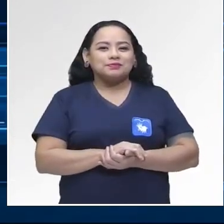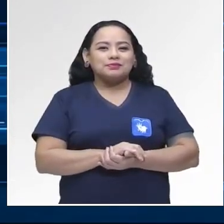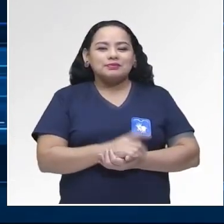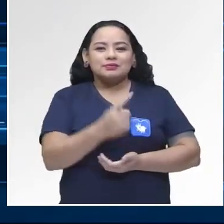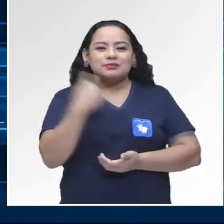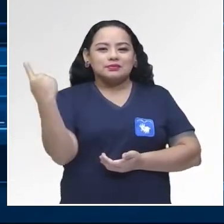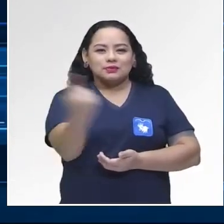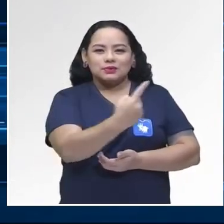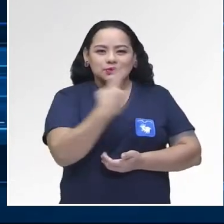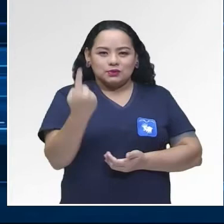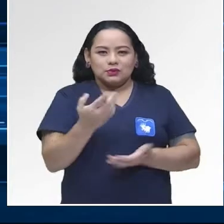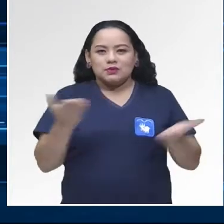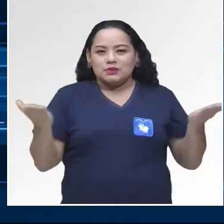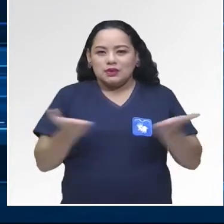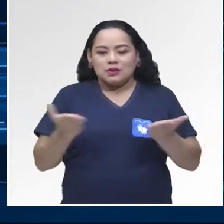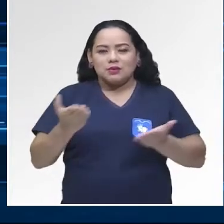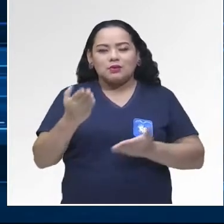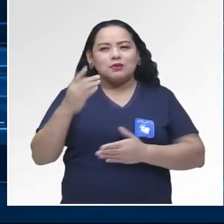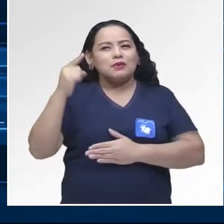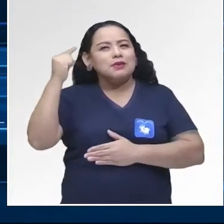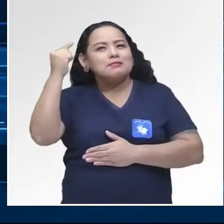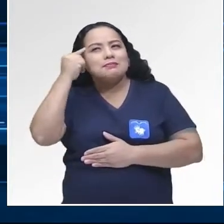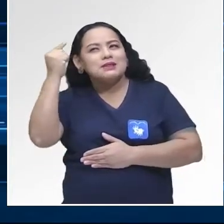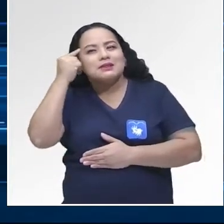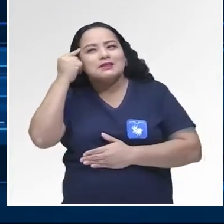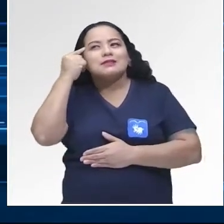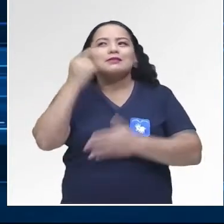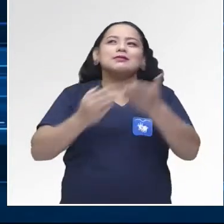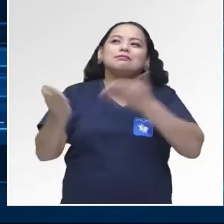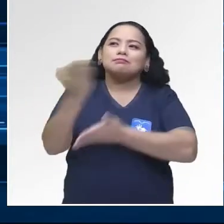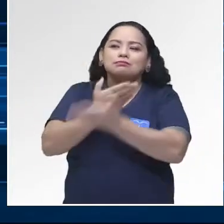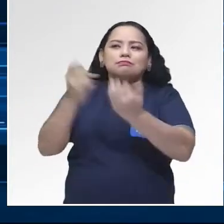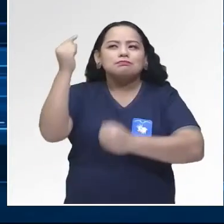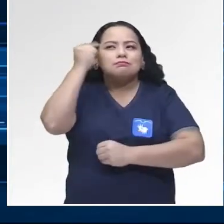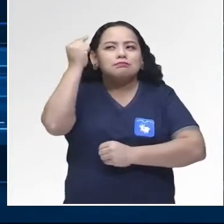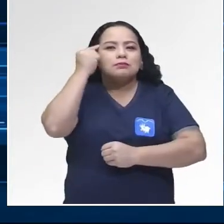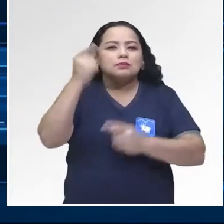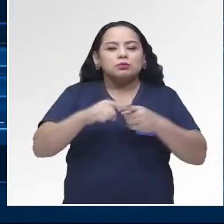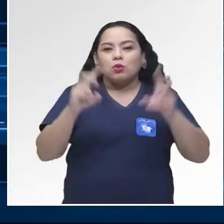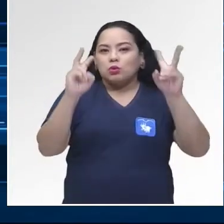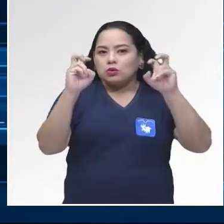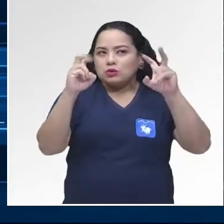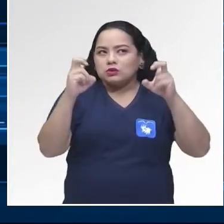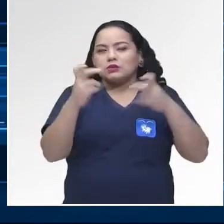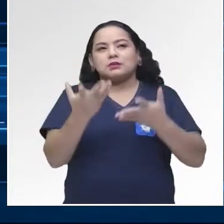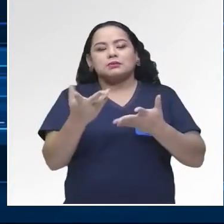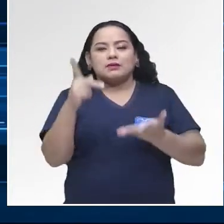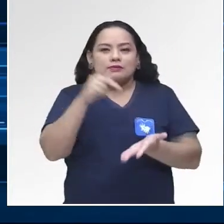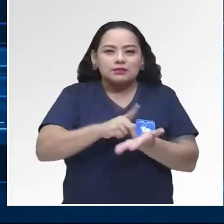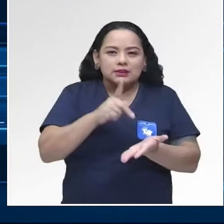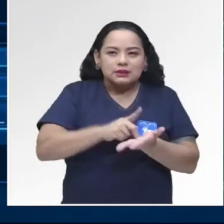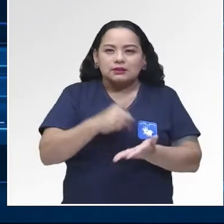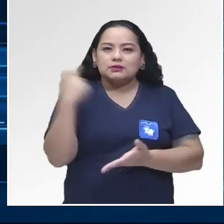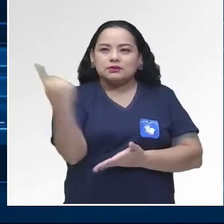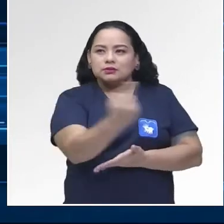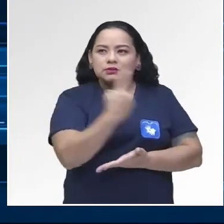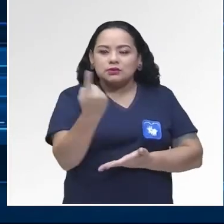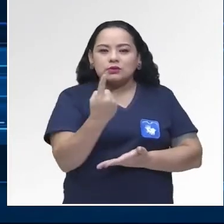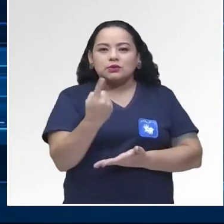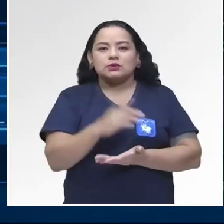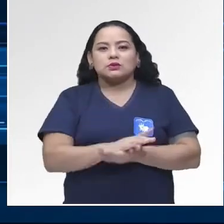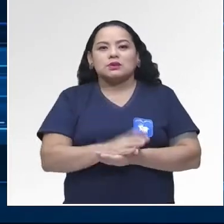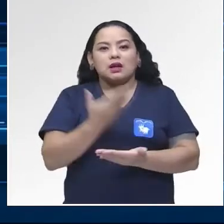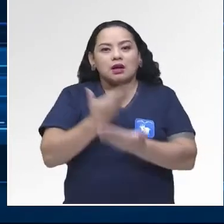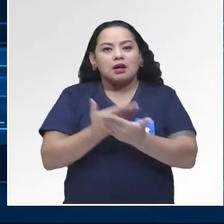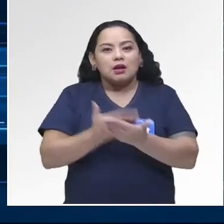estamos aqui, pensando, refletindo a respeito de algum tema da nossa realidade. E na aula de